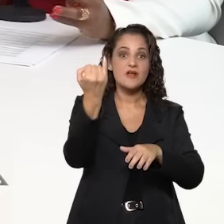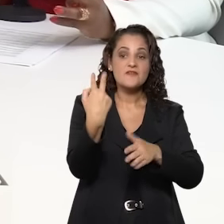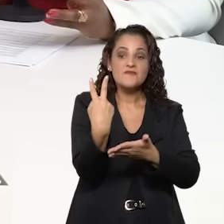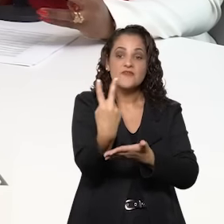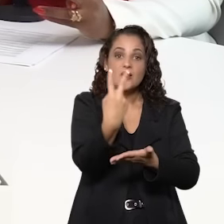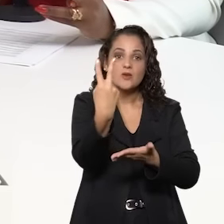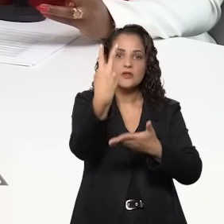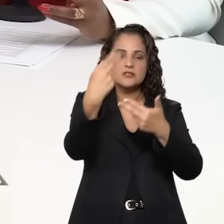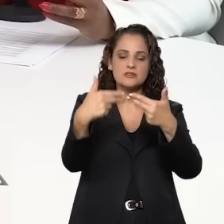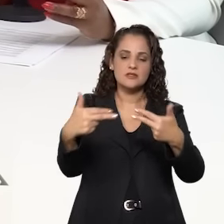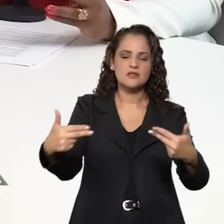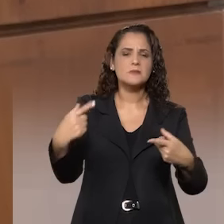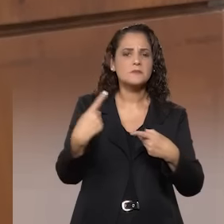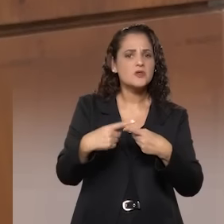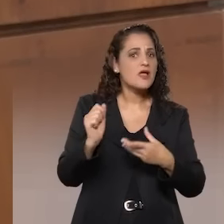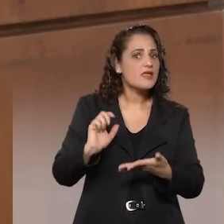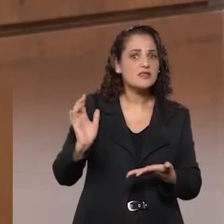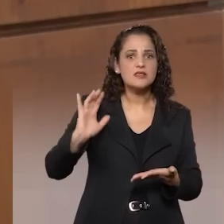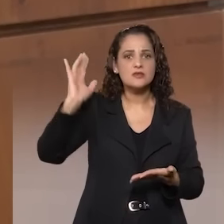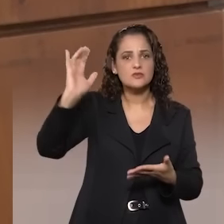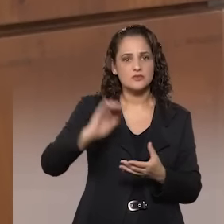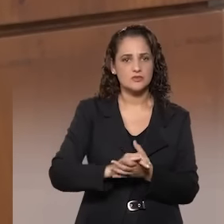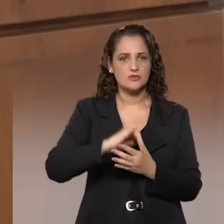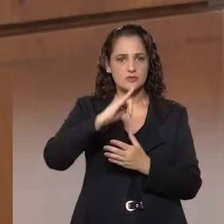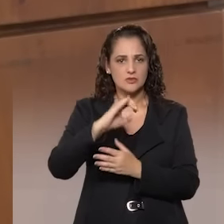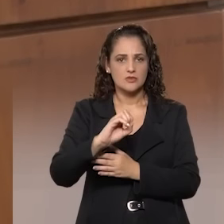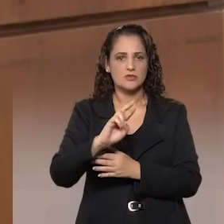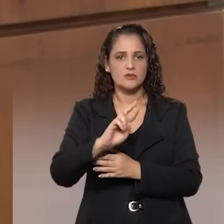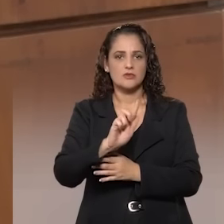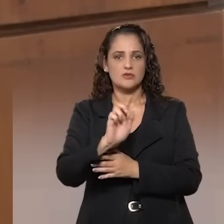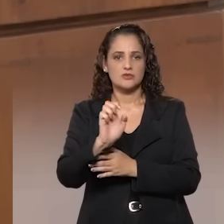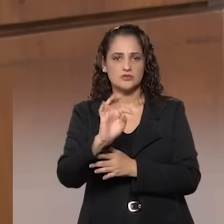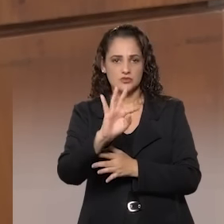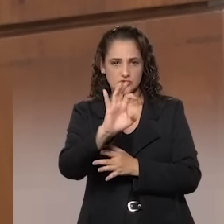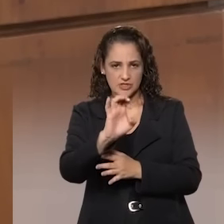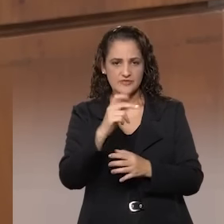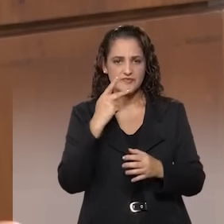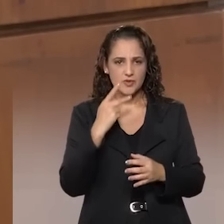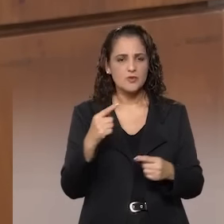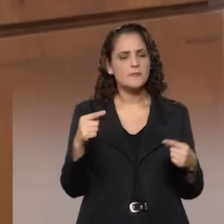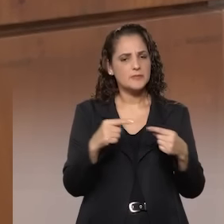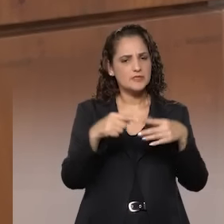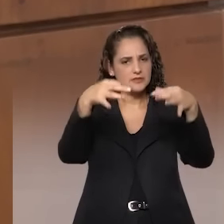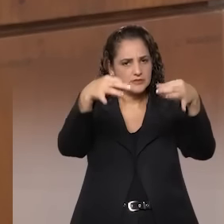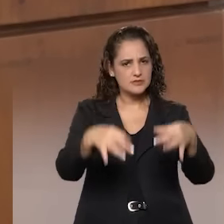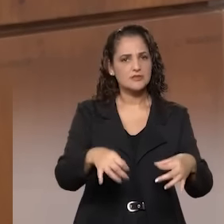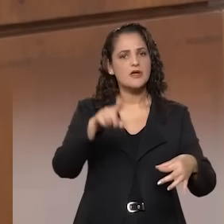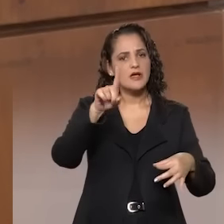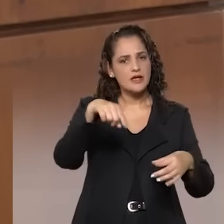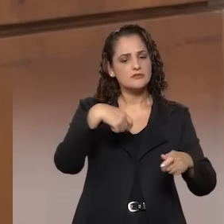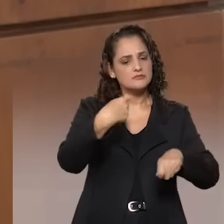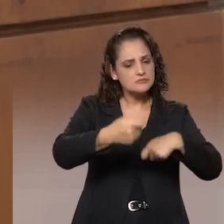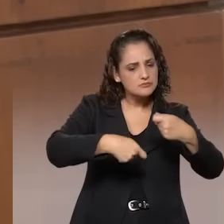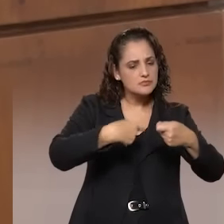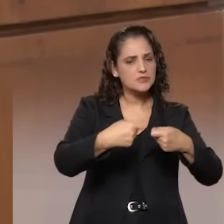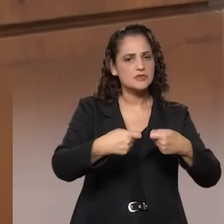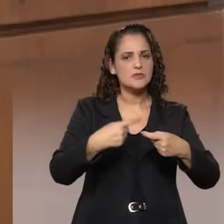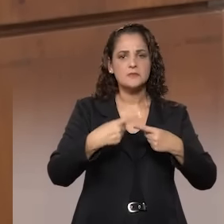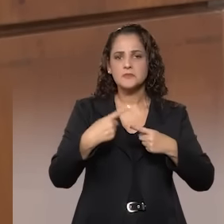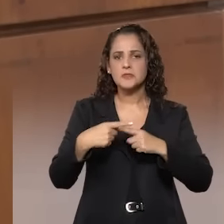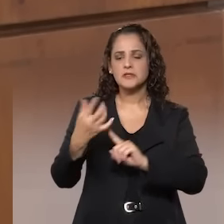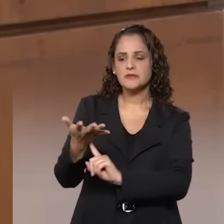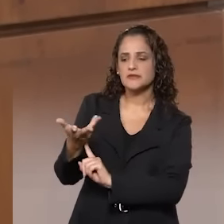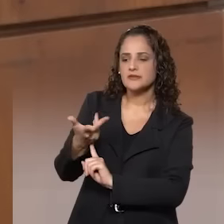um imperativo de negócios quantos talentos muitas empresas podem perder por não ter esse ambiente onde a pessoa